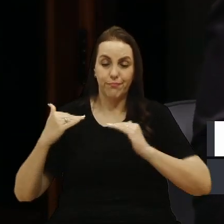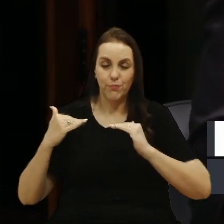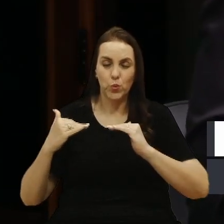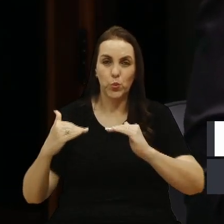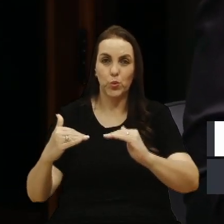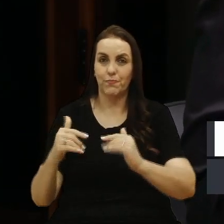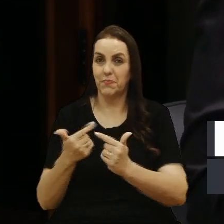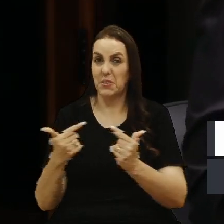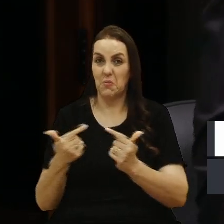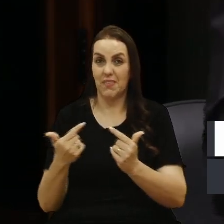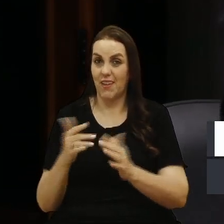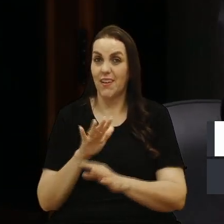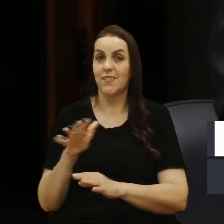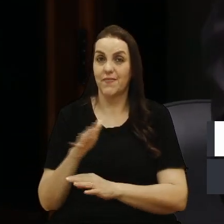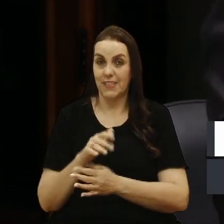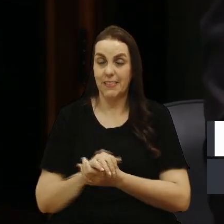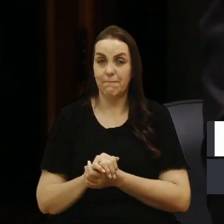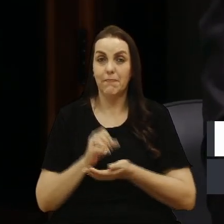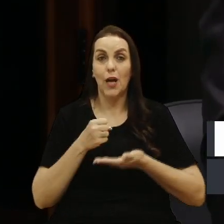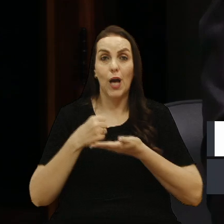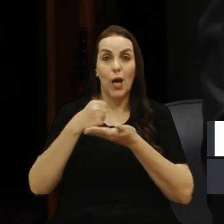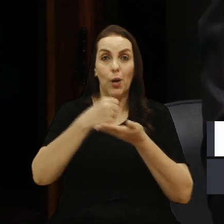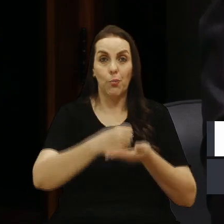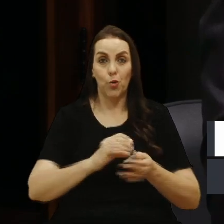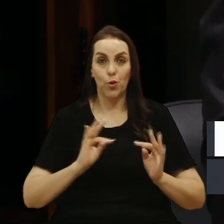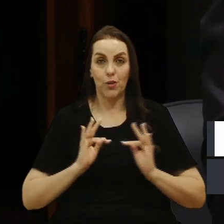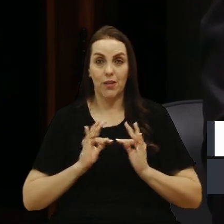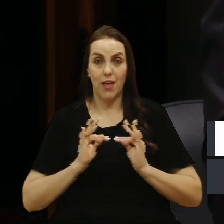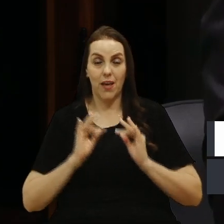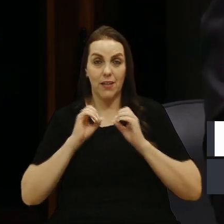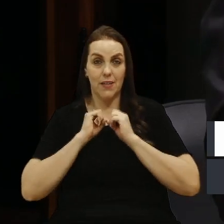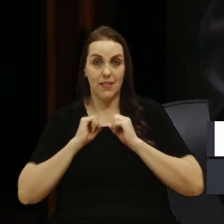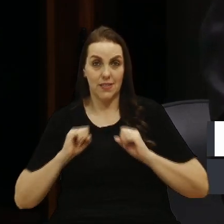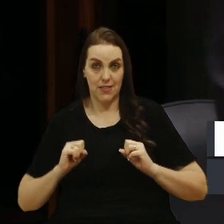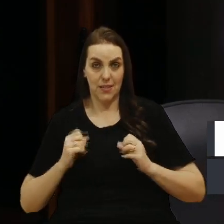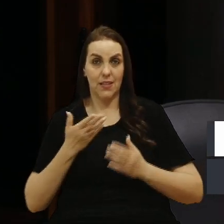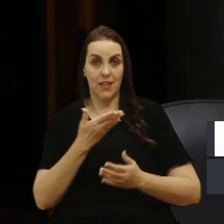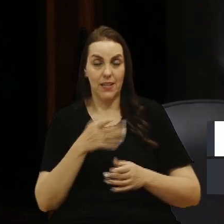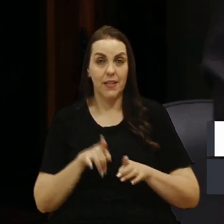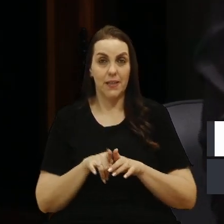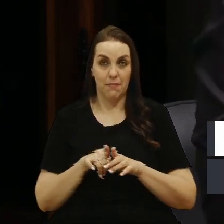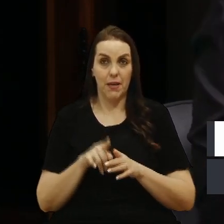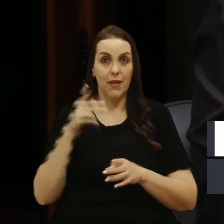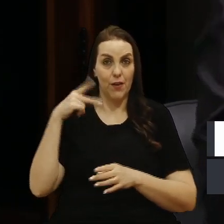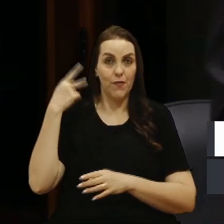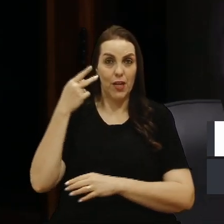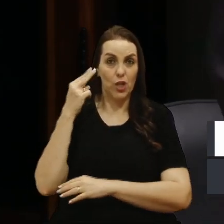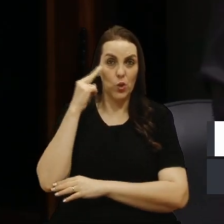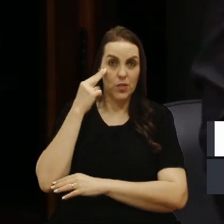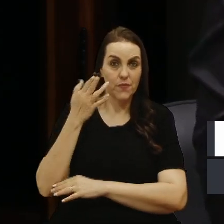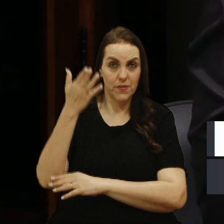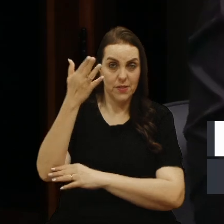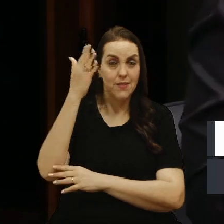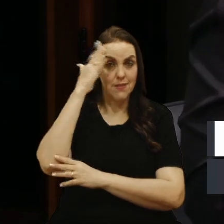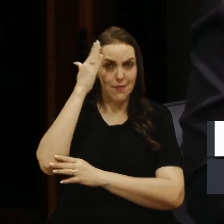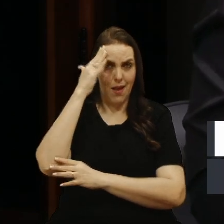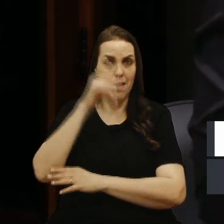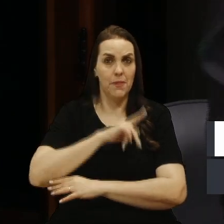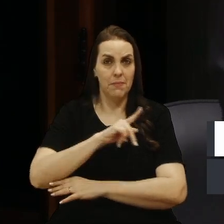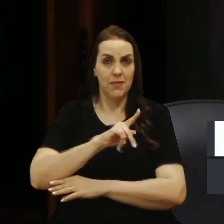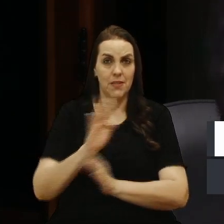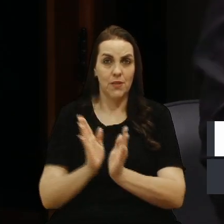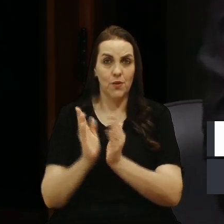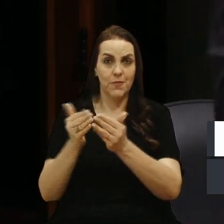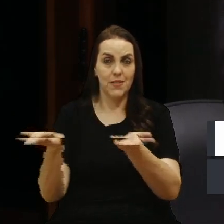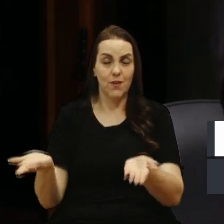da secretaria, que hoje o vereador Sandro Fantinel, que é o nosso presidente da comissão, o senhor sabe bem,